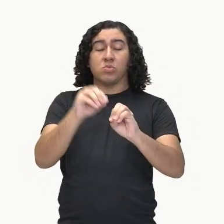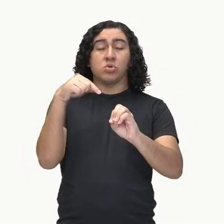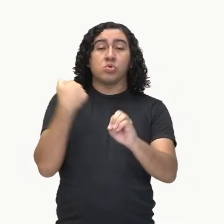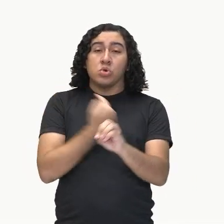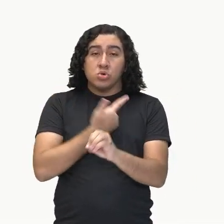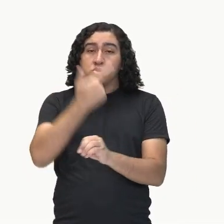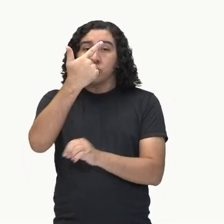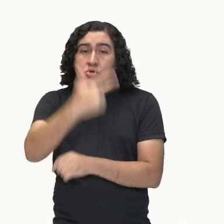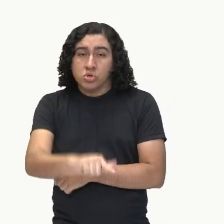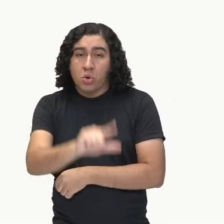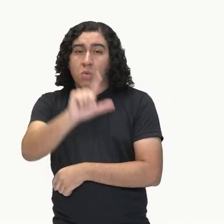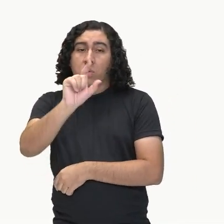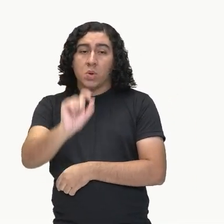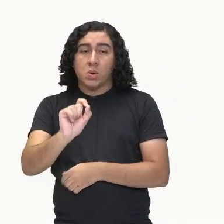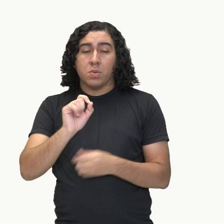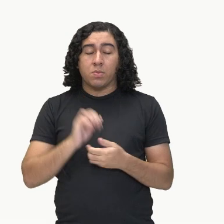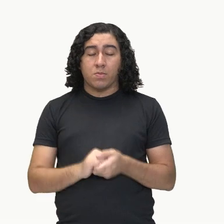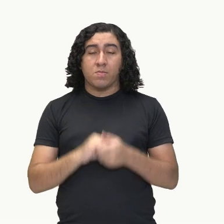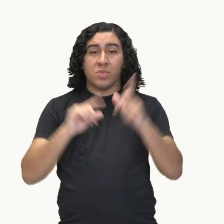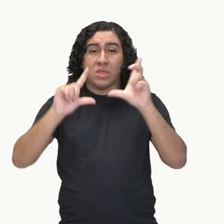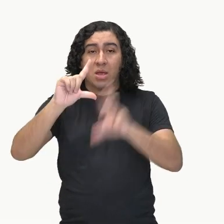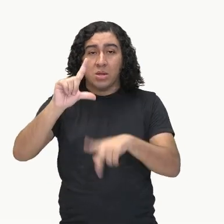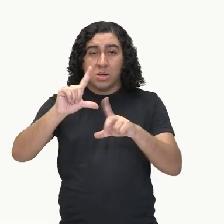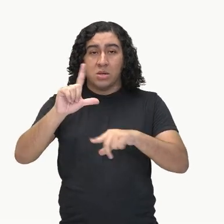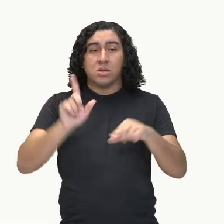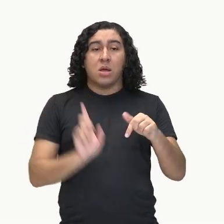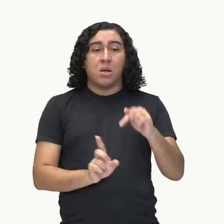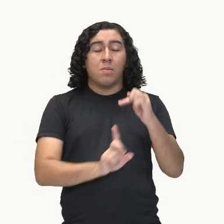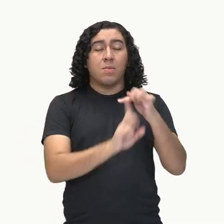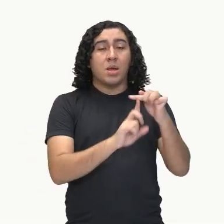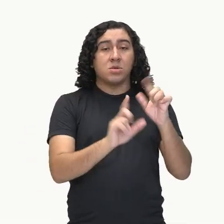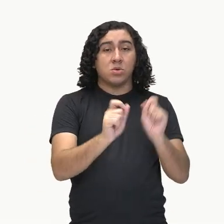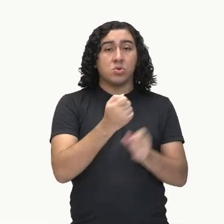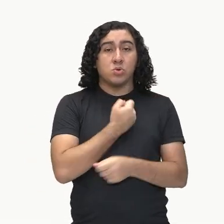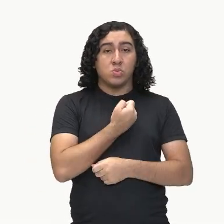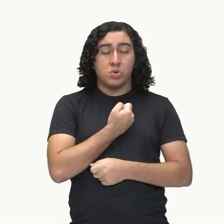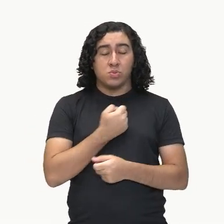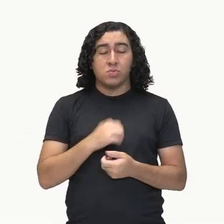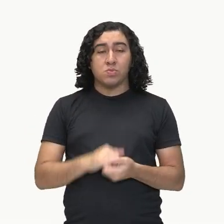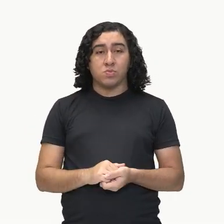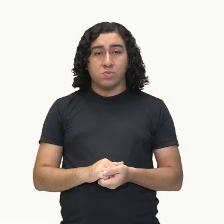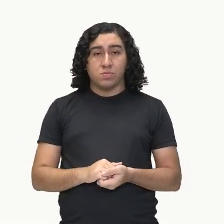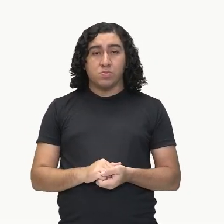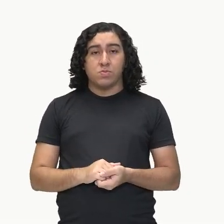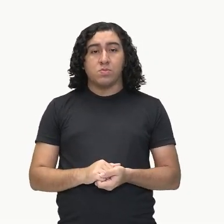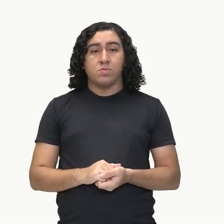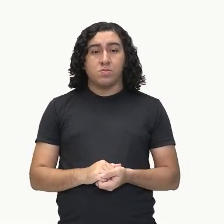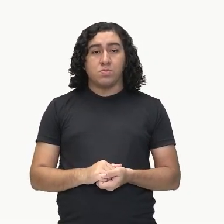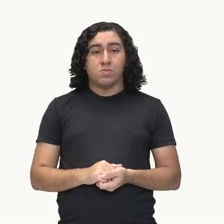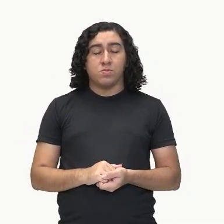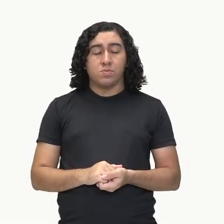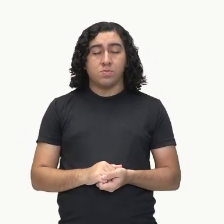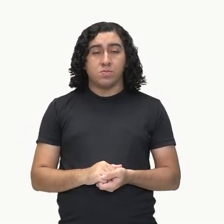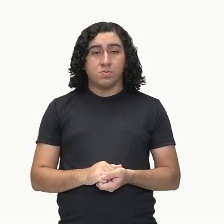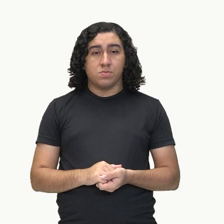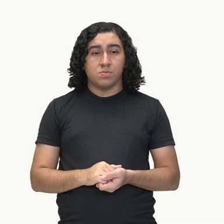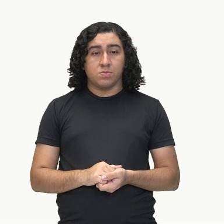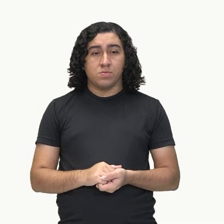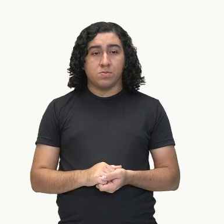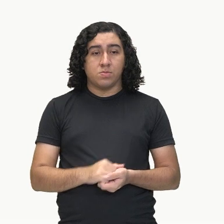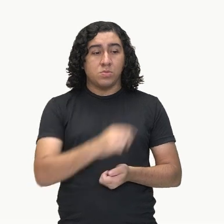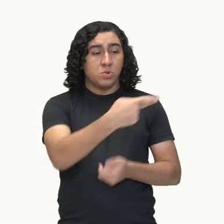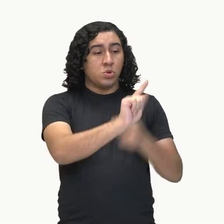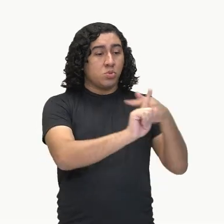repetimos ali a parte literal e trabalhamos com os coeficientes. 2 mais